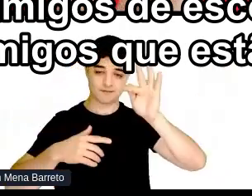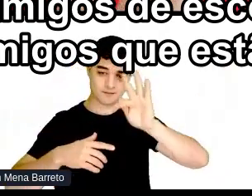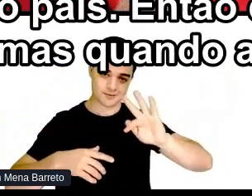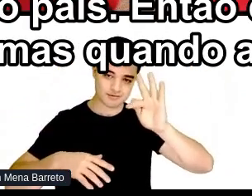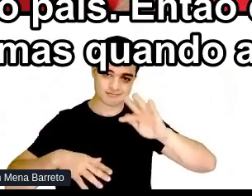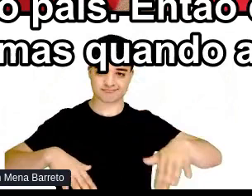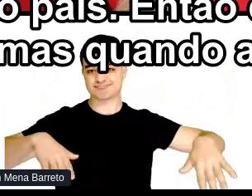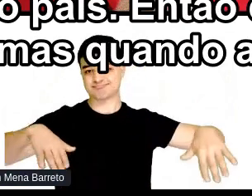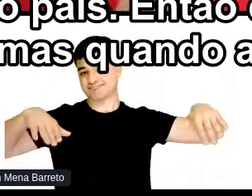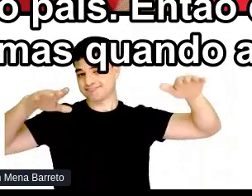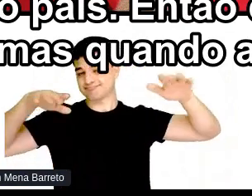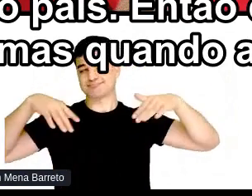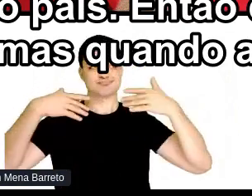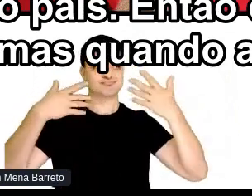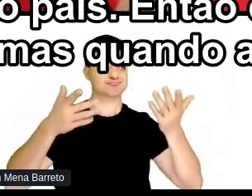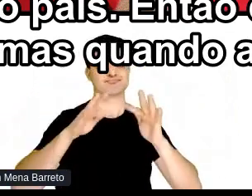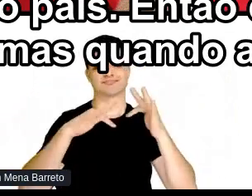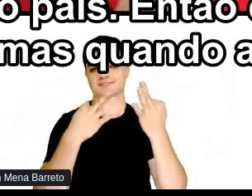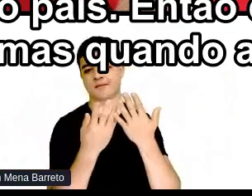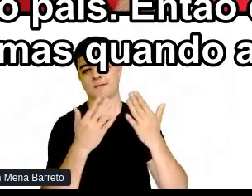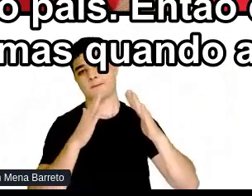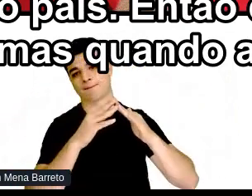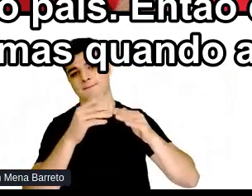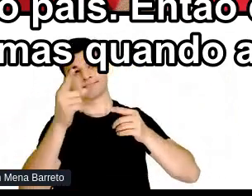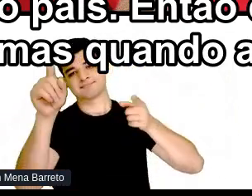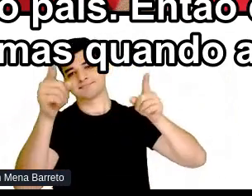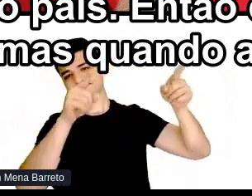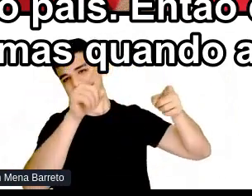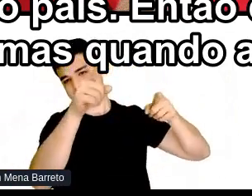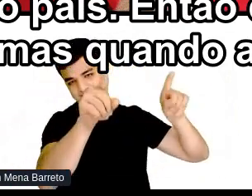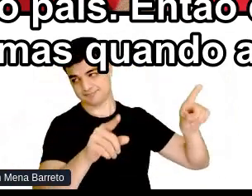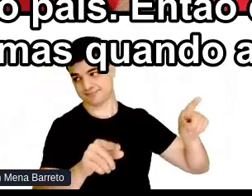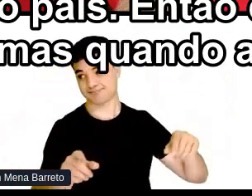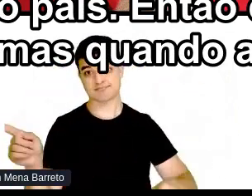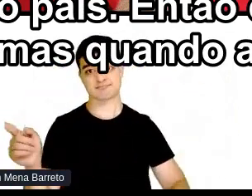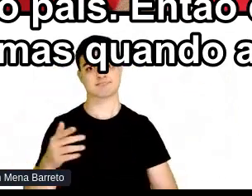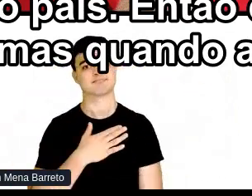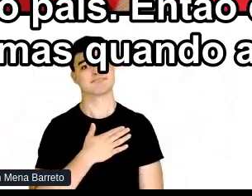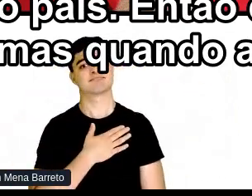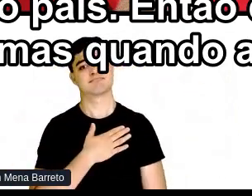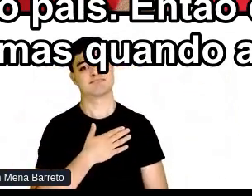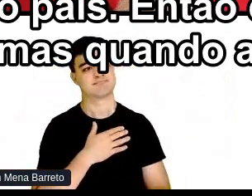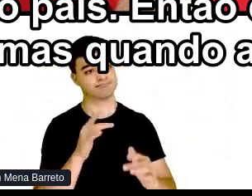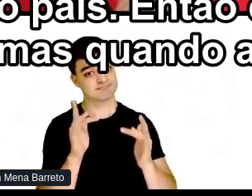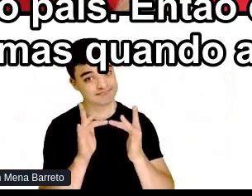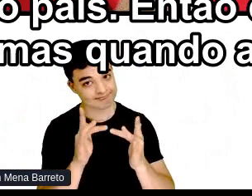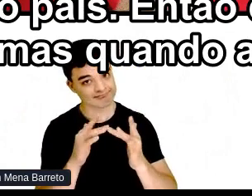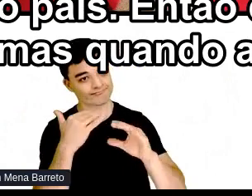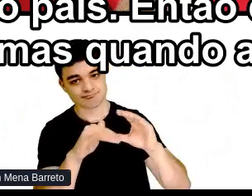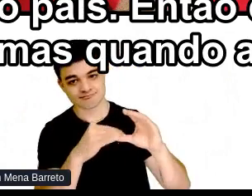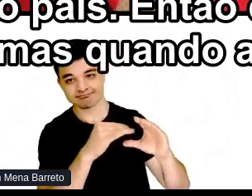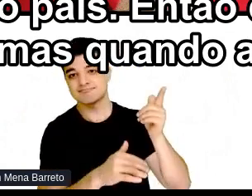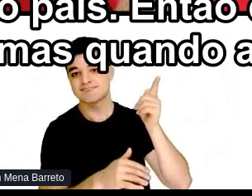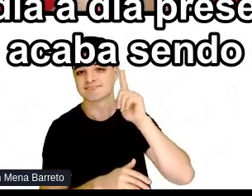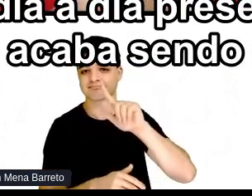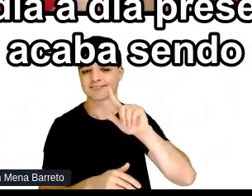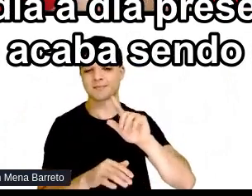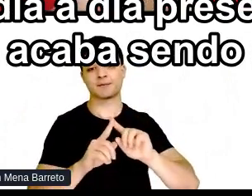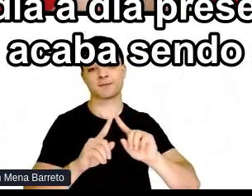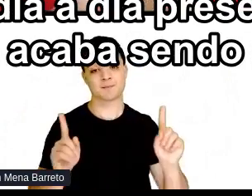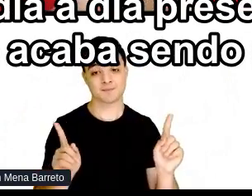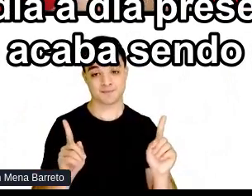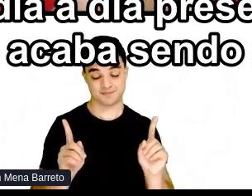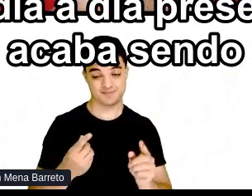internet. Então, na nossa pesquisa, 25% das pessoas que a gente entrevistou disseram que tem dificuldade em